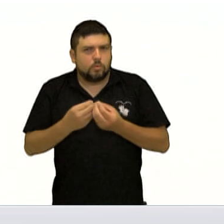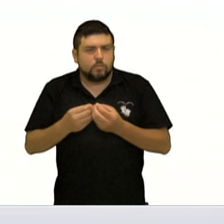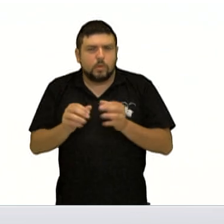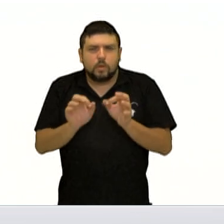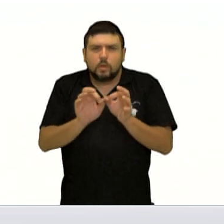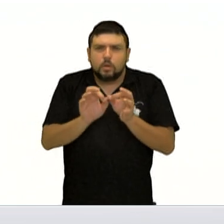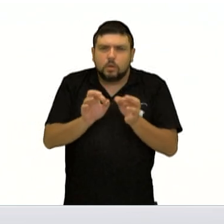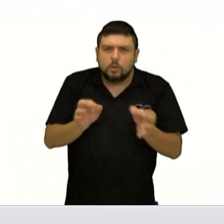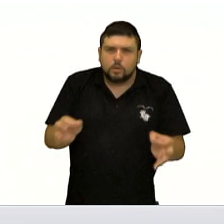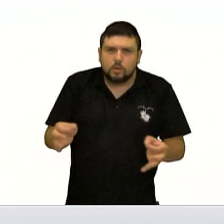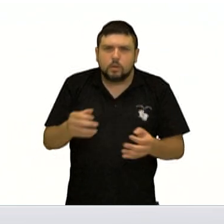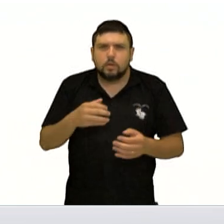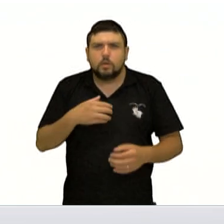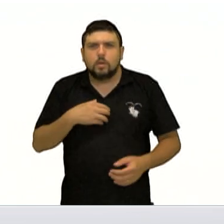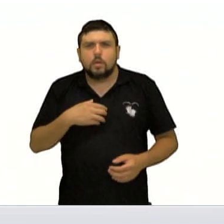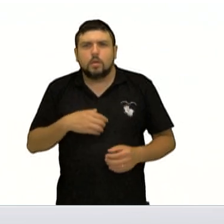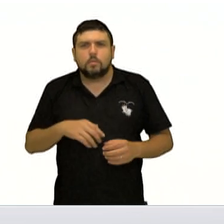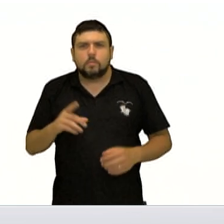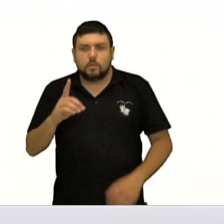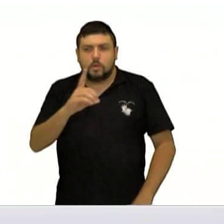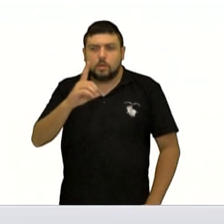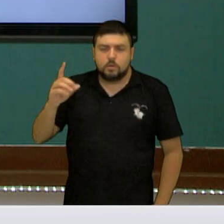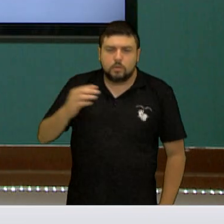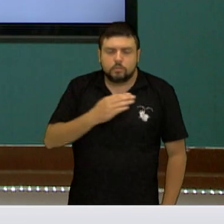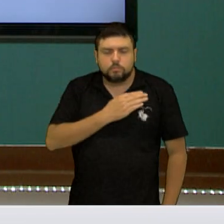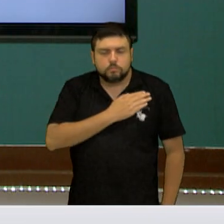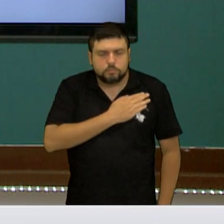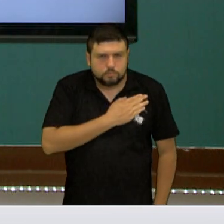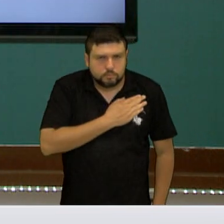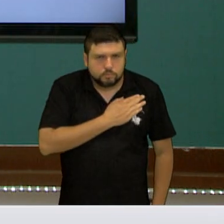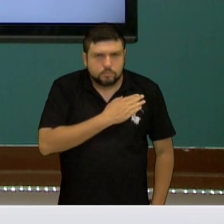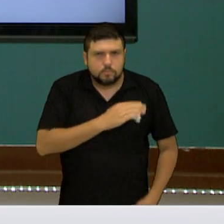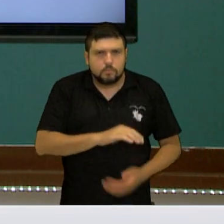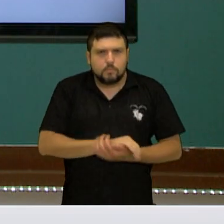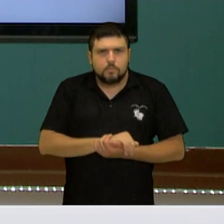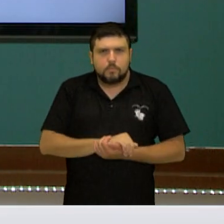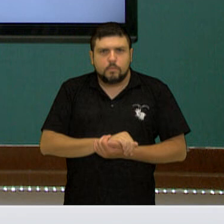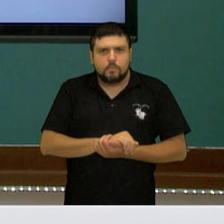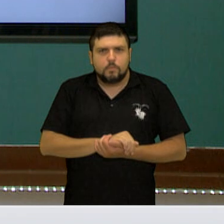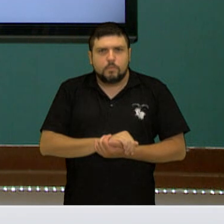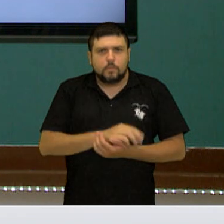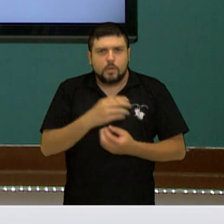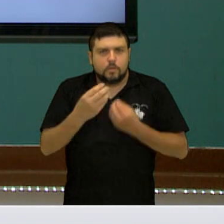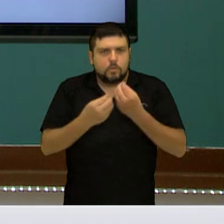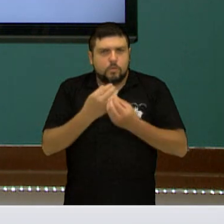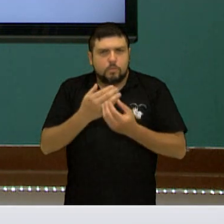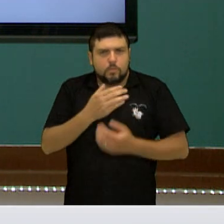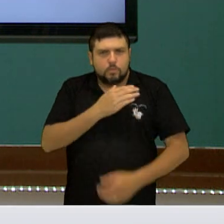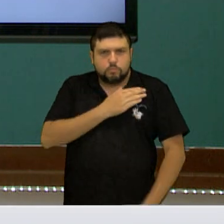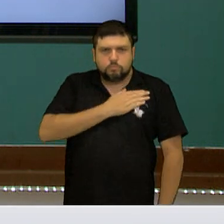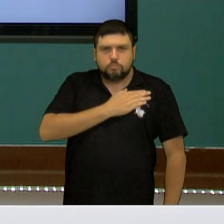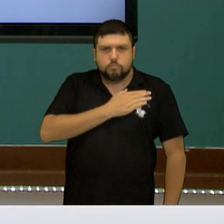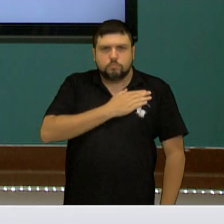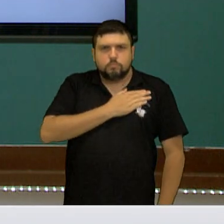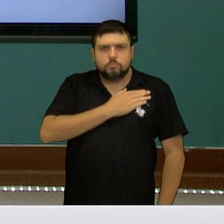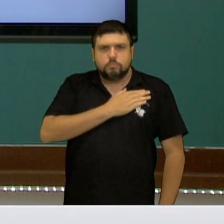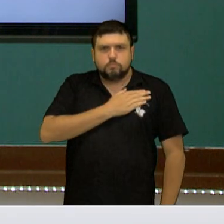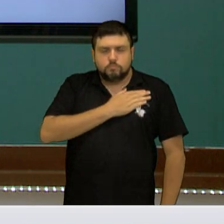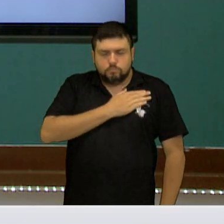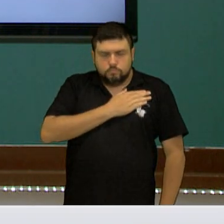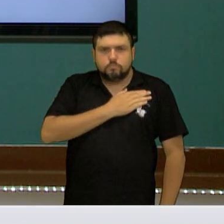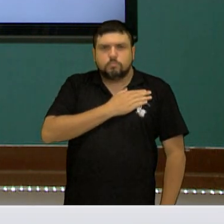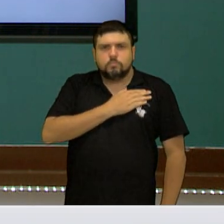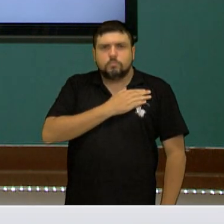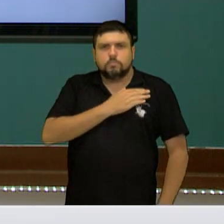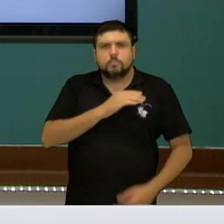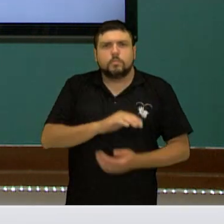a mão direita no coração ao se cumprimentar. Olha que legal. Coloca a mão direita, uma leve chacoalhada na cabeça,